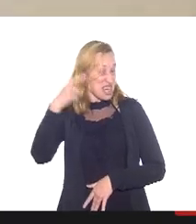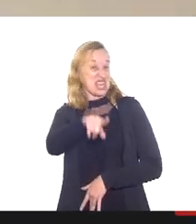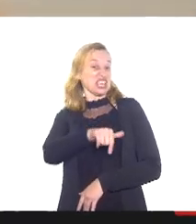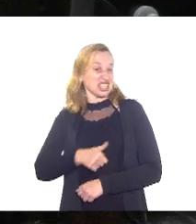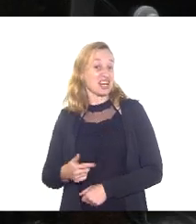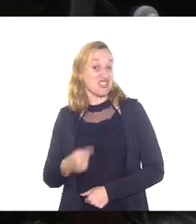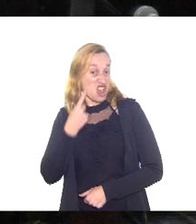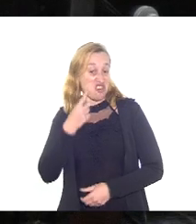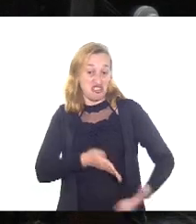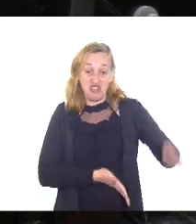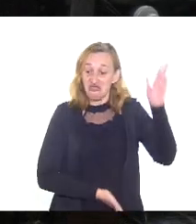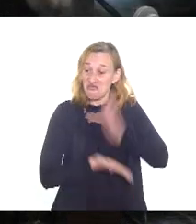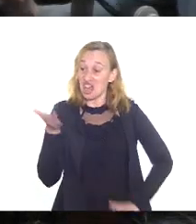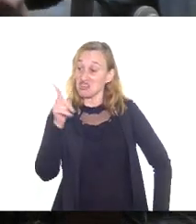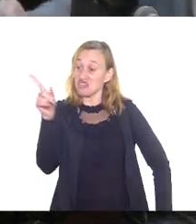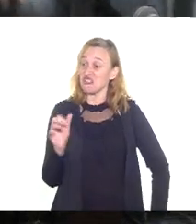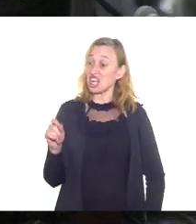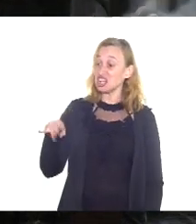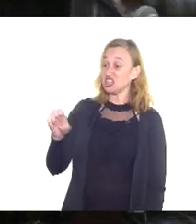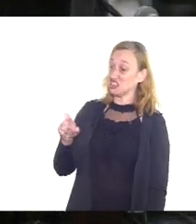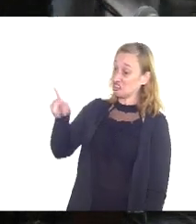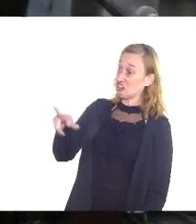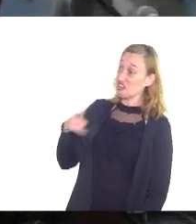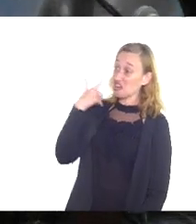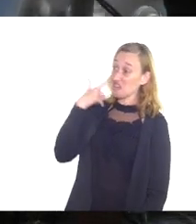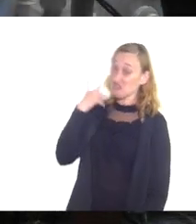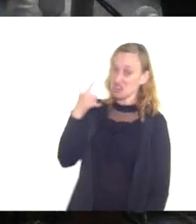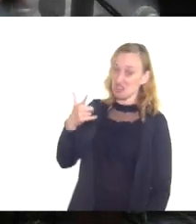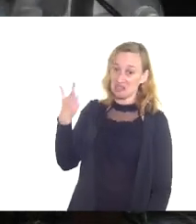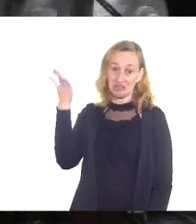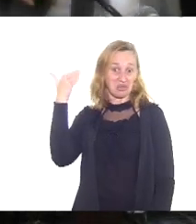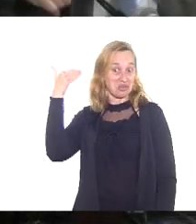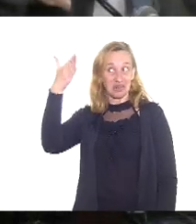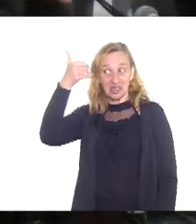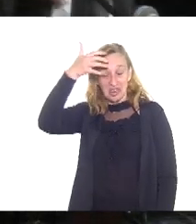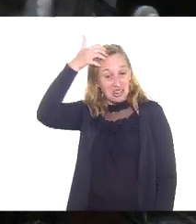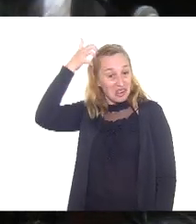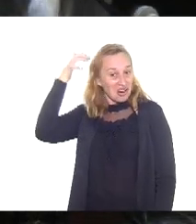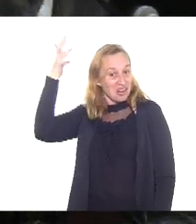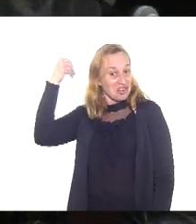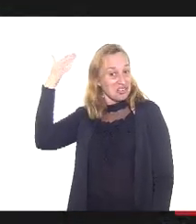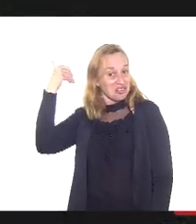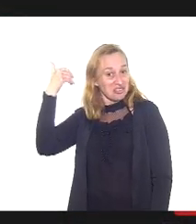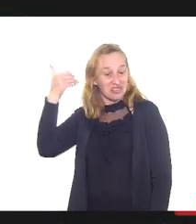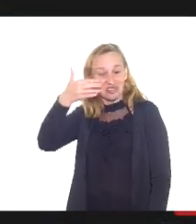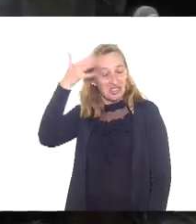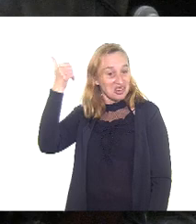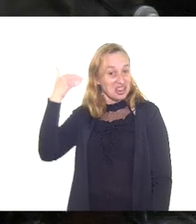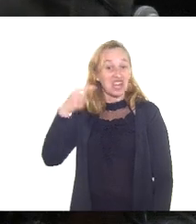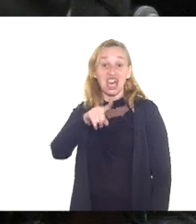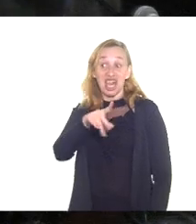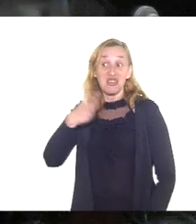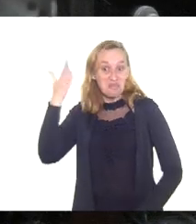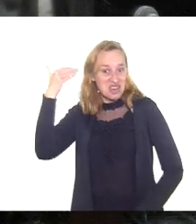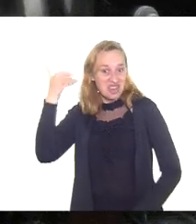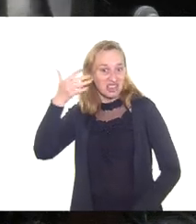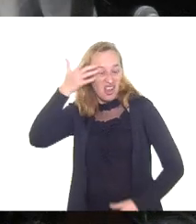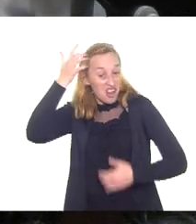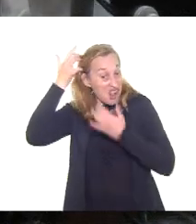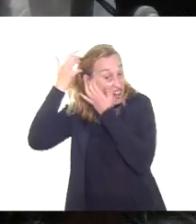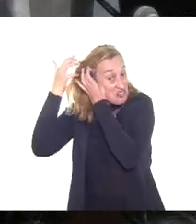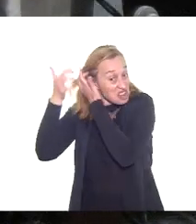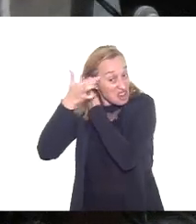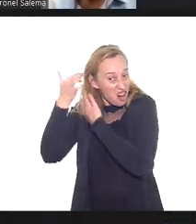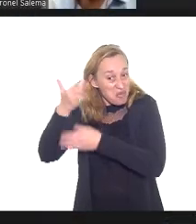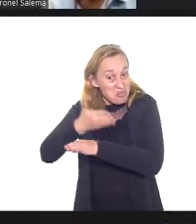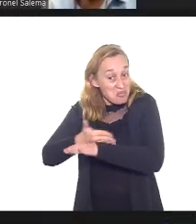Eu viajei com ele, Alexandre. E ele ficou uns 5 dias longe da tinta. E começou a ficar branquinho aqui embaixo. Aqui, ó. Lá é o cabelo,